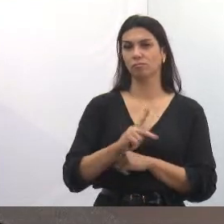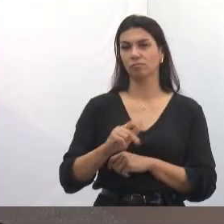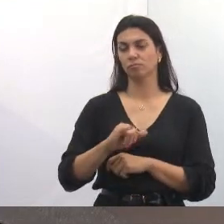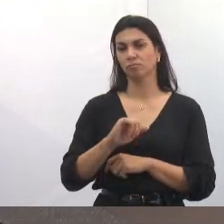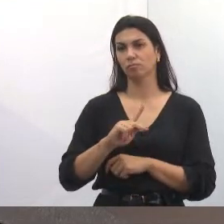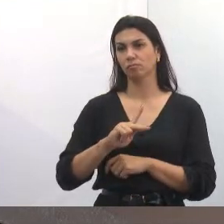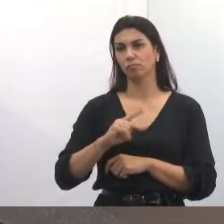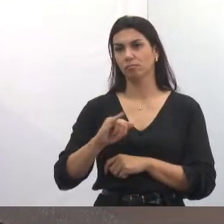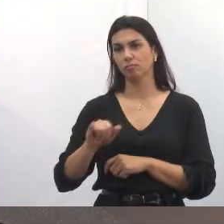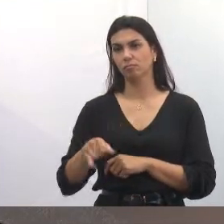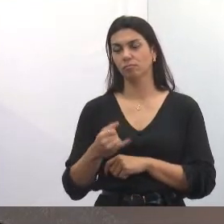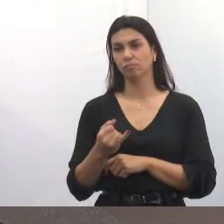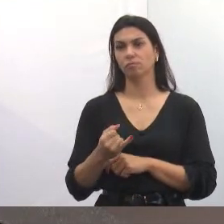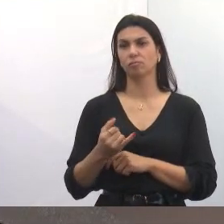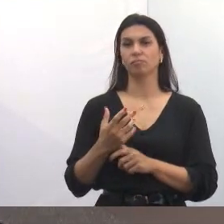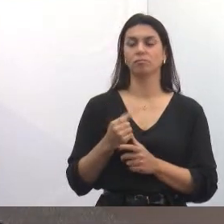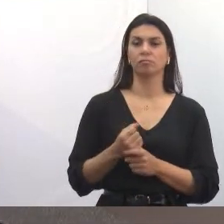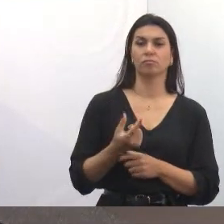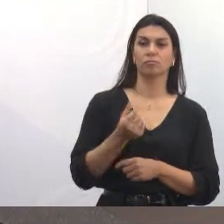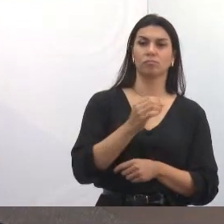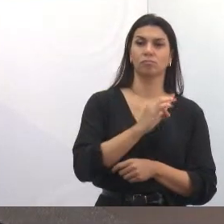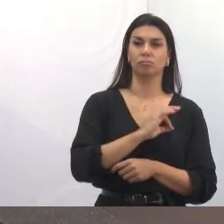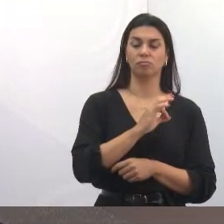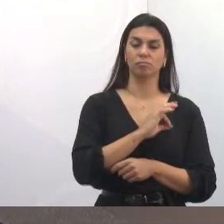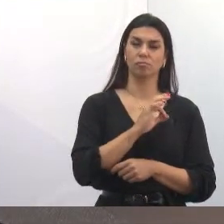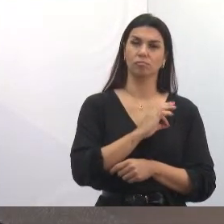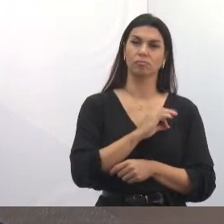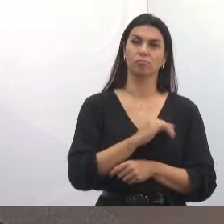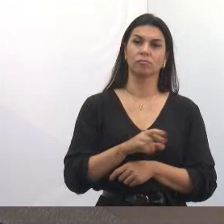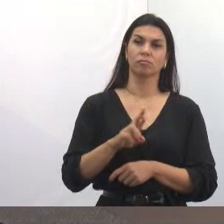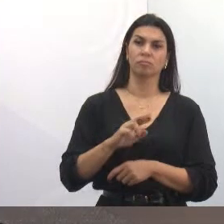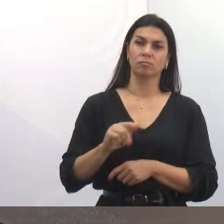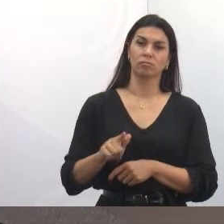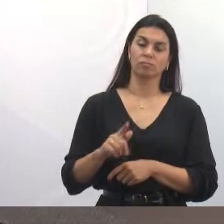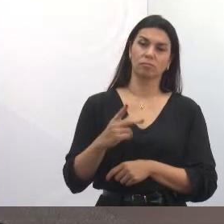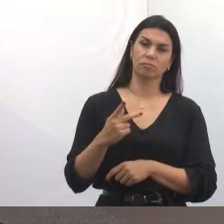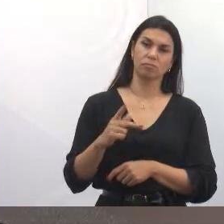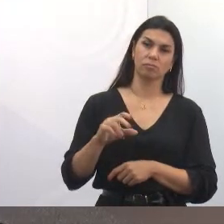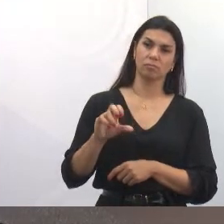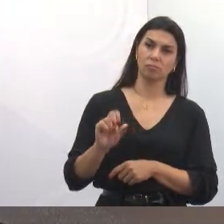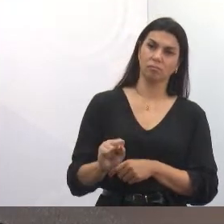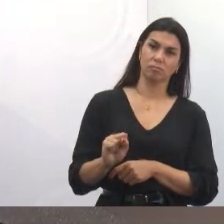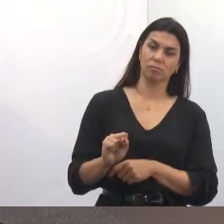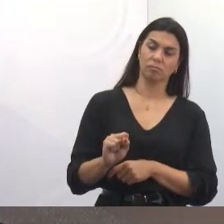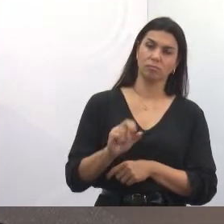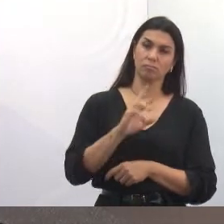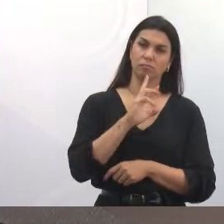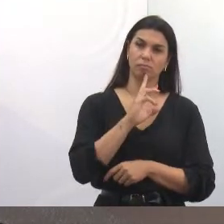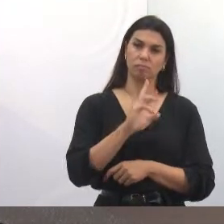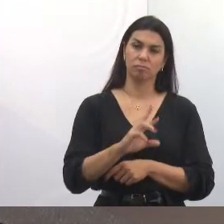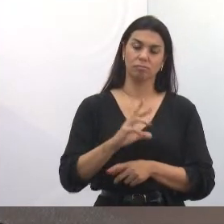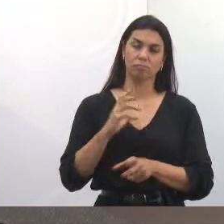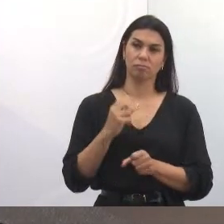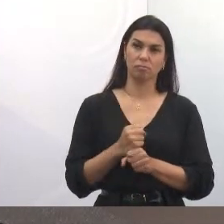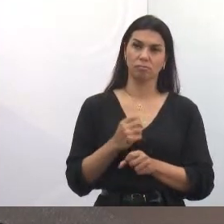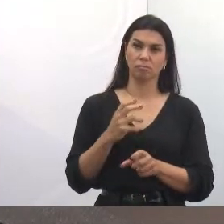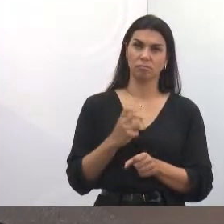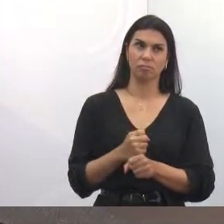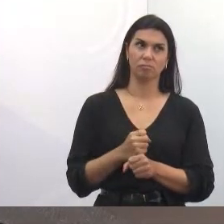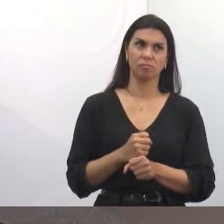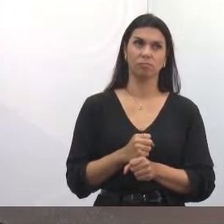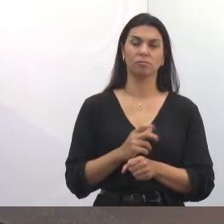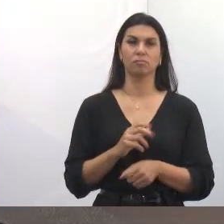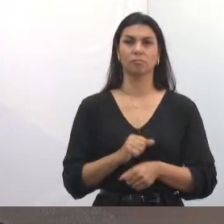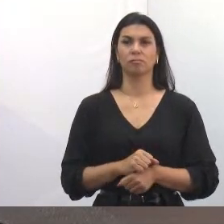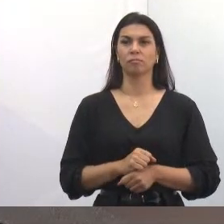que receberão proventos que superam ao teto RGPS? Resposta, a quantitativo estimado